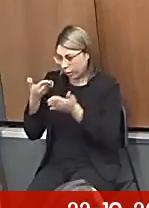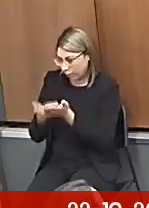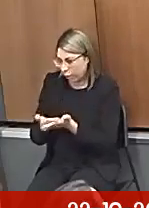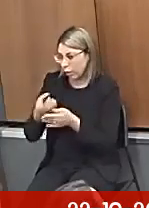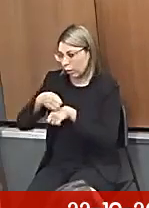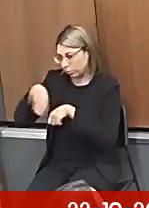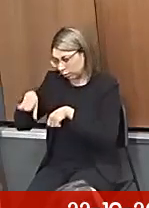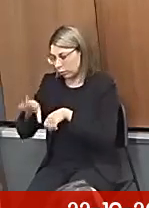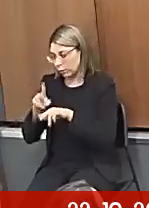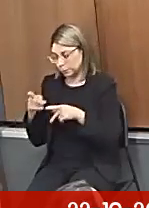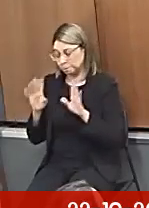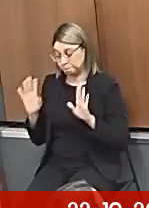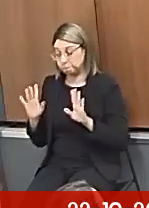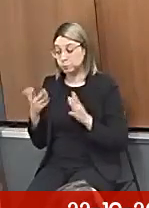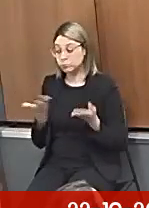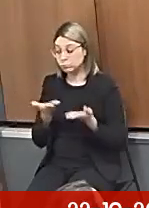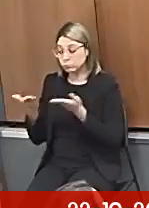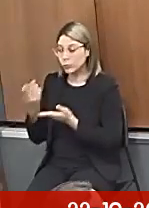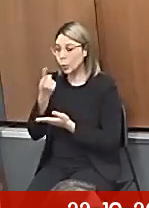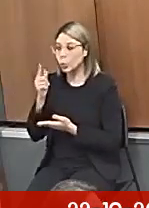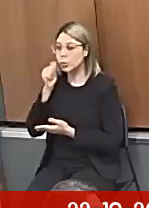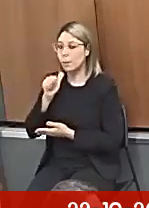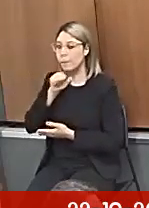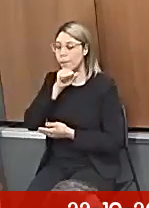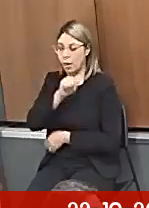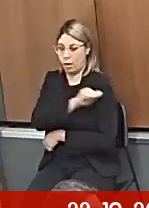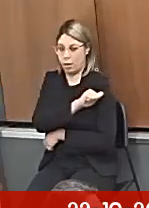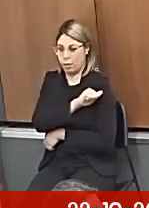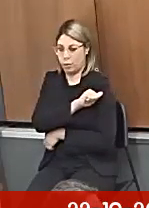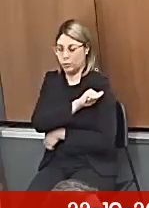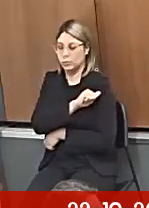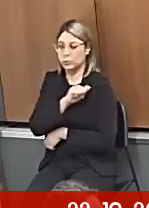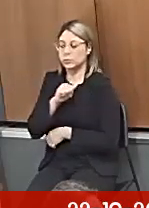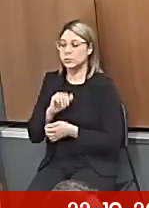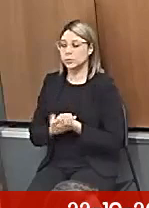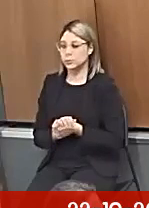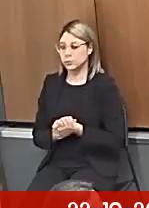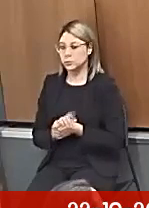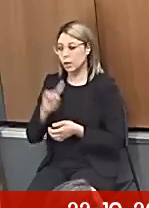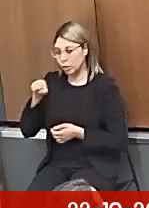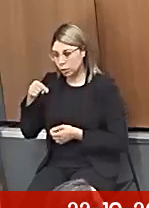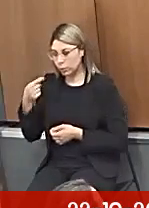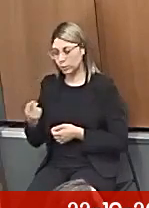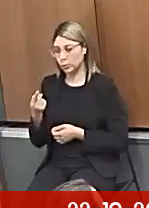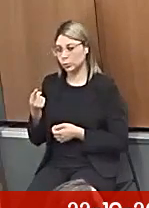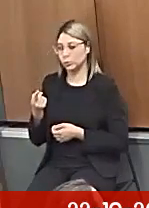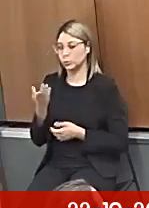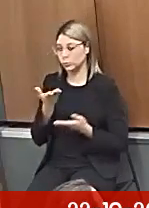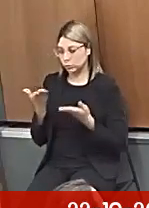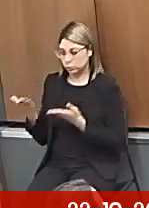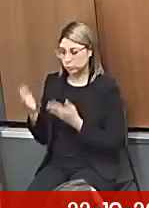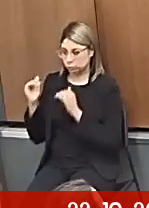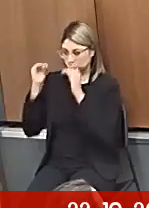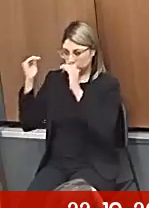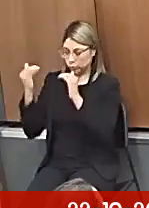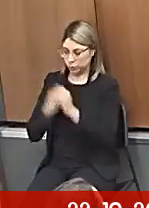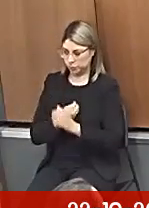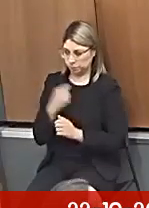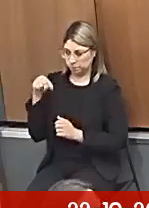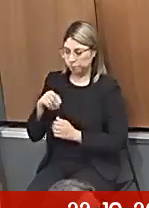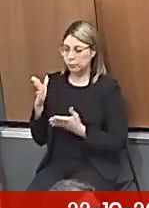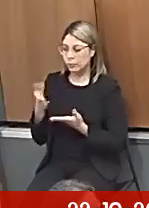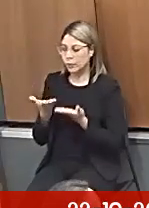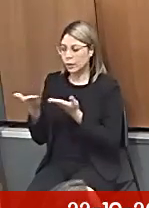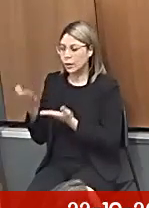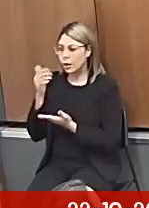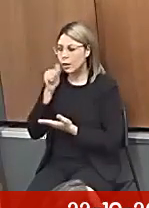finais. Vou passar aqui para a última mãe de aluna, de aluno, e, posterior, a gente passa aqui para as autoridades presentes.